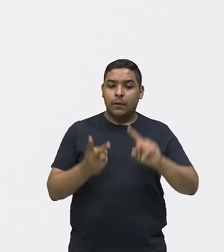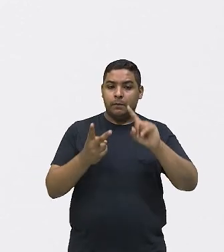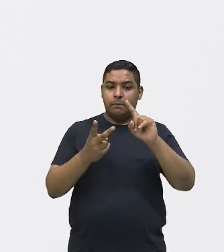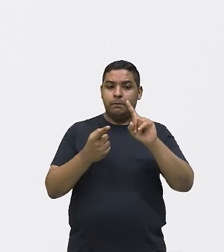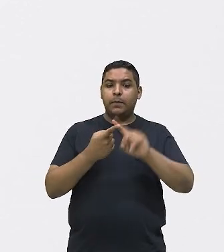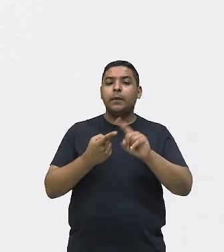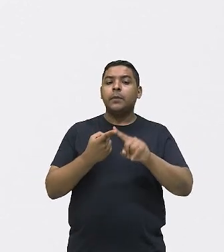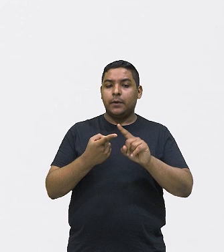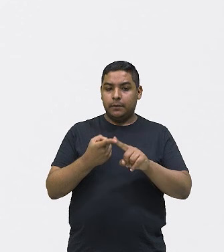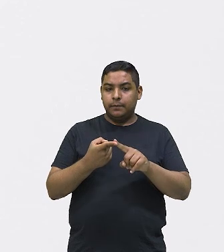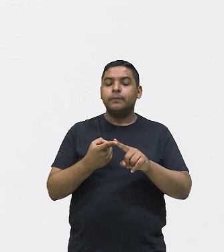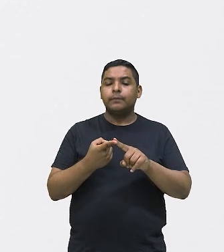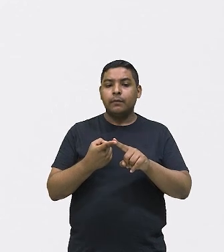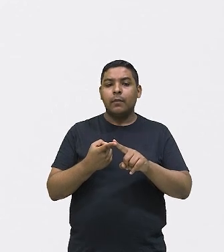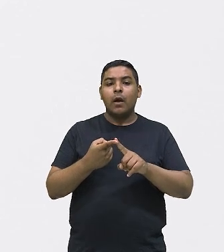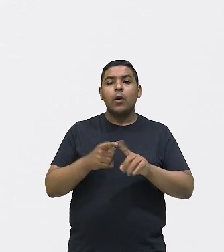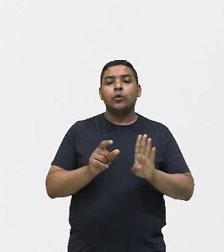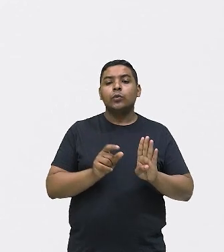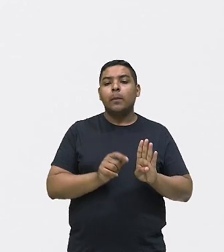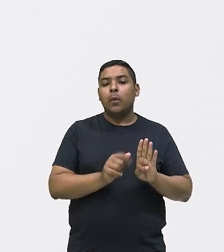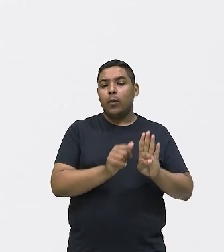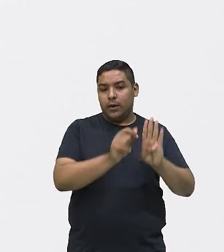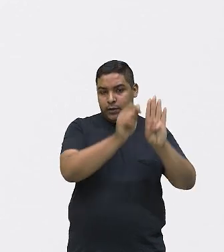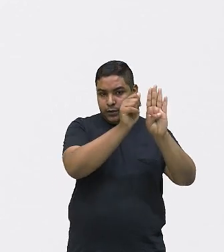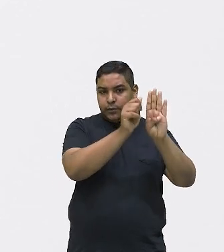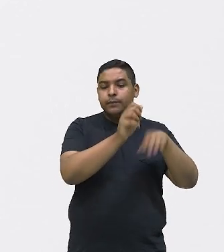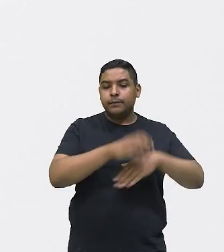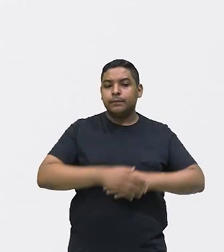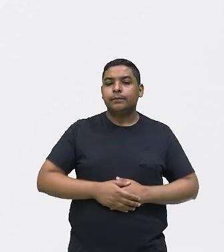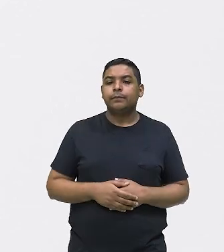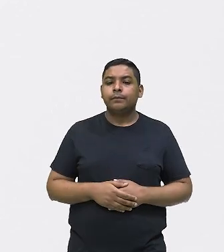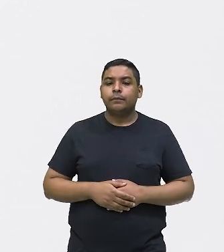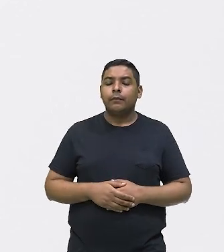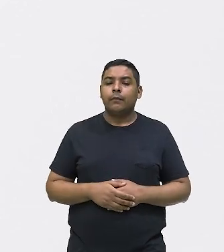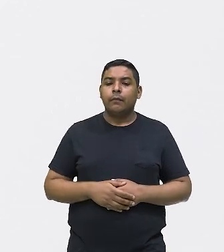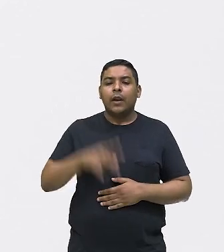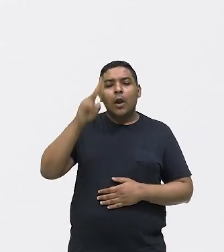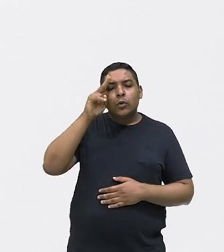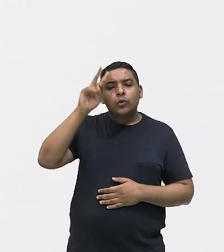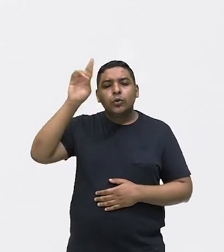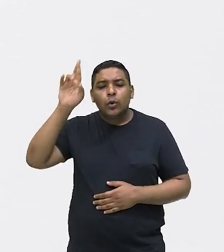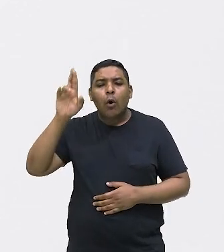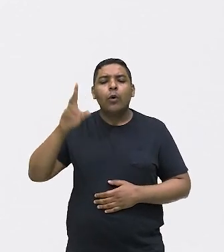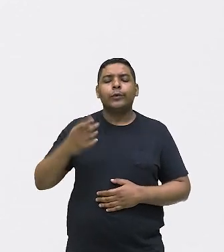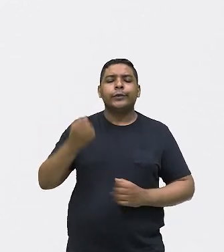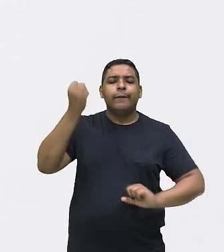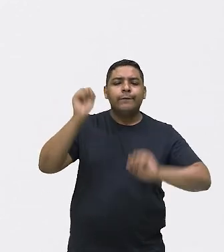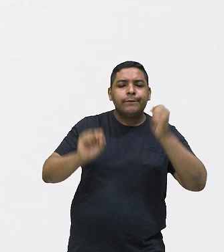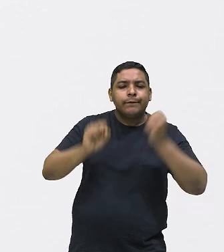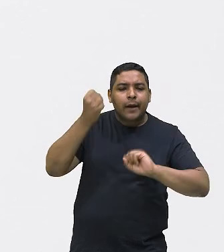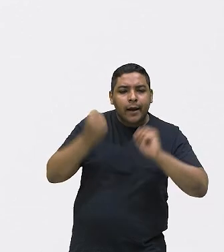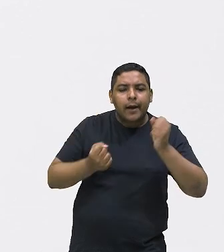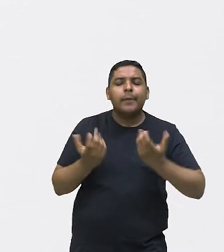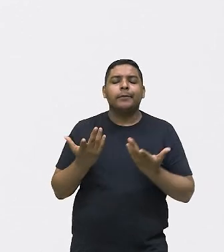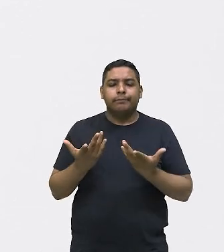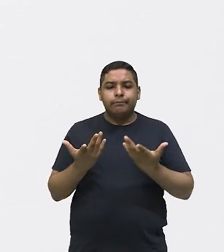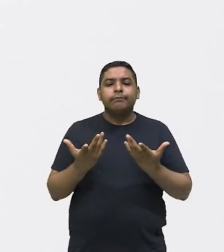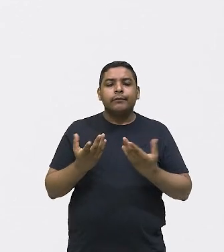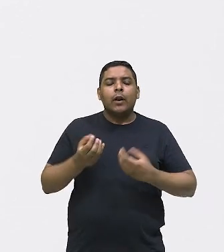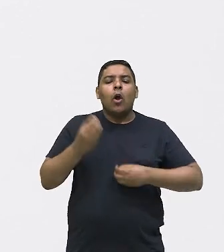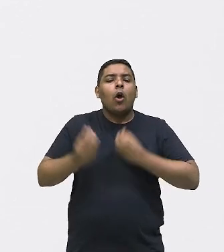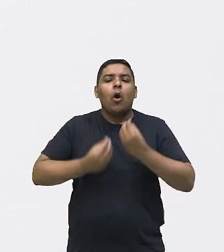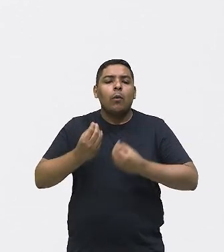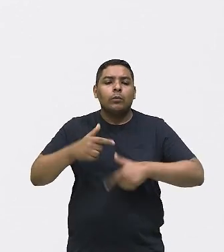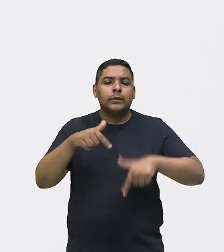elas: 1. Os burgueses, como vocês já disseram, que são os donos dos meios de produção. São